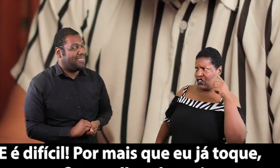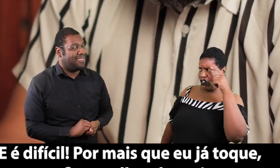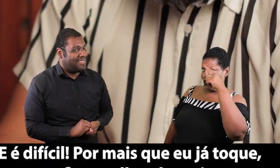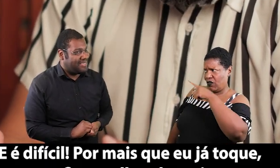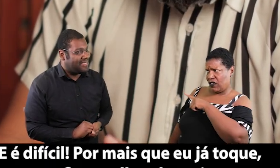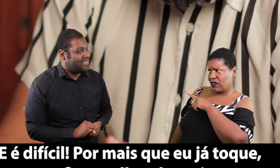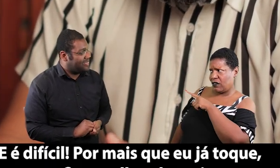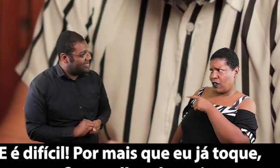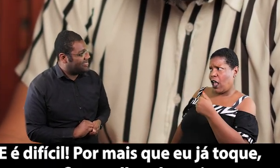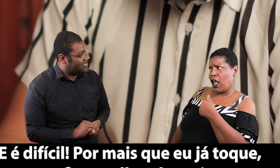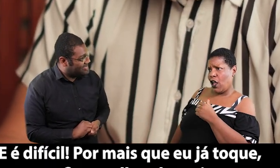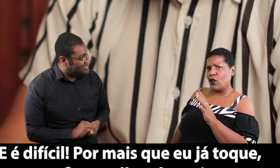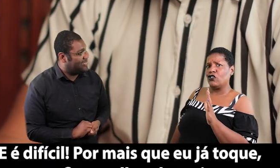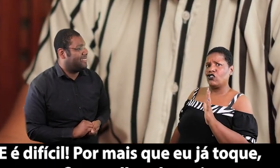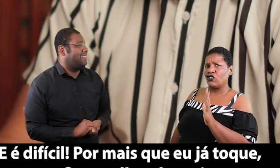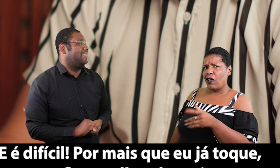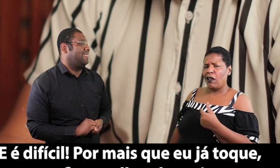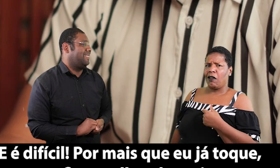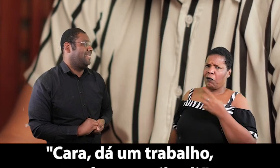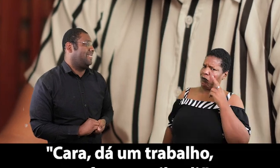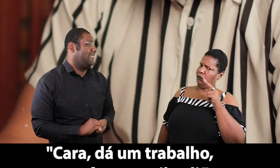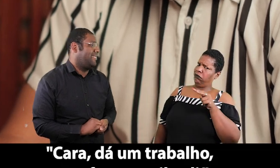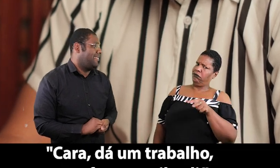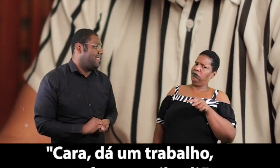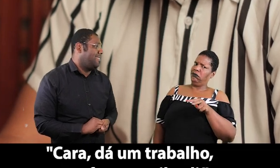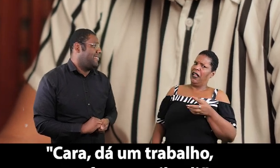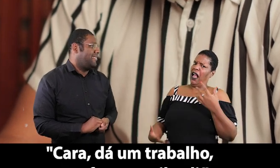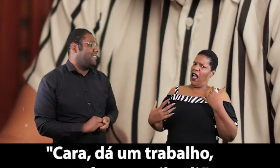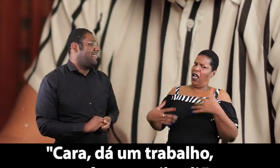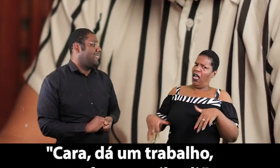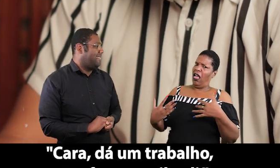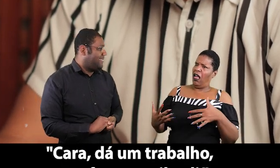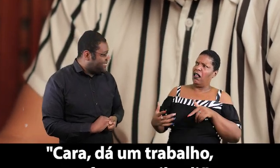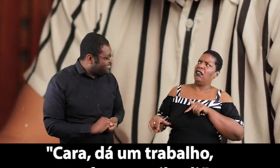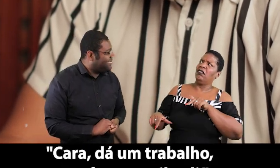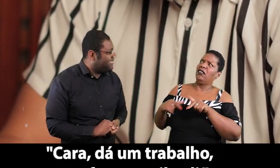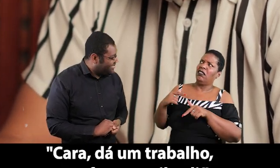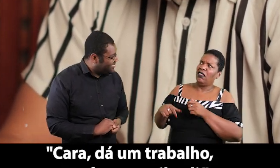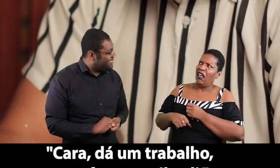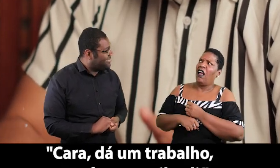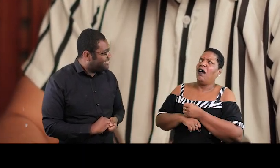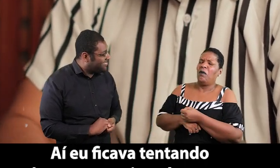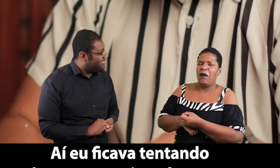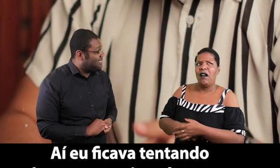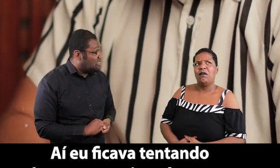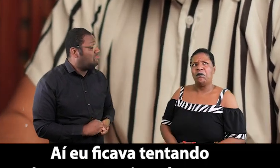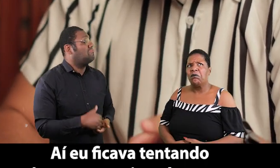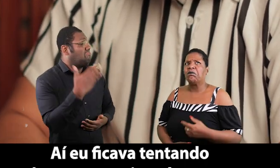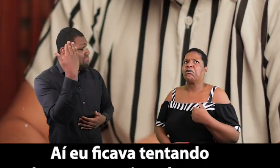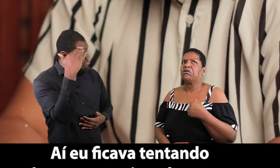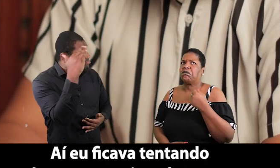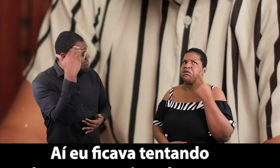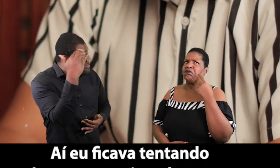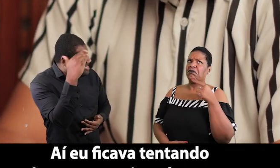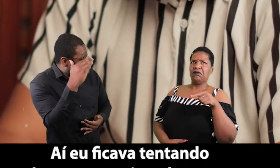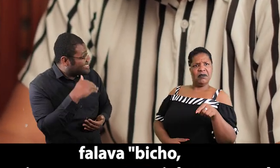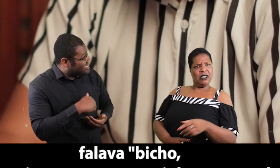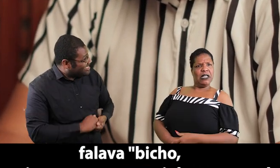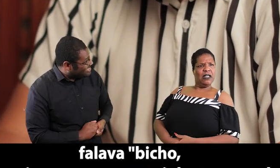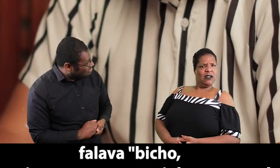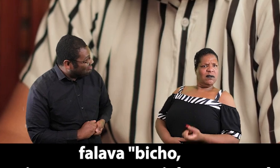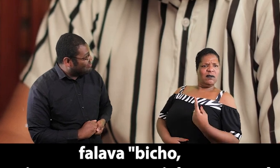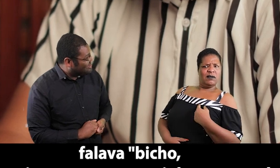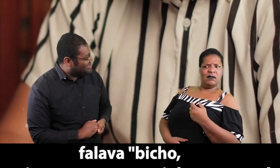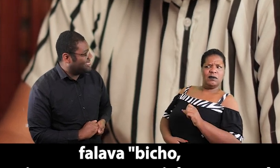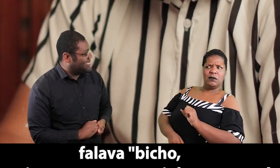Por mais que eu já toque, eu ficava olhando assim, cara, dá um trabalho pra fazer aquilo ali. né? Aí eu ficava tentando, às chatinho. vezes, assim, em cima da mesa e falava,